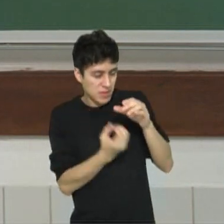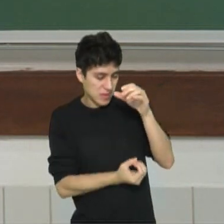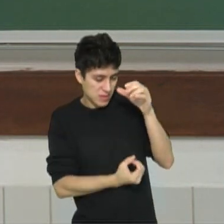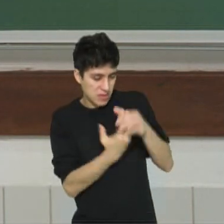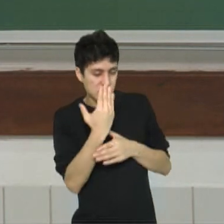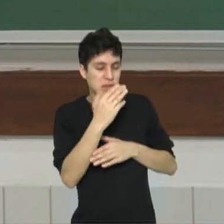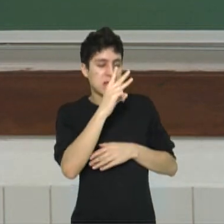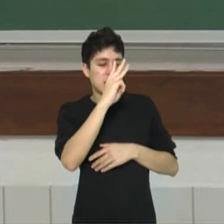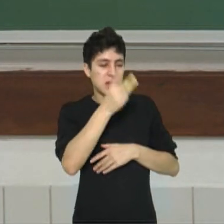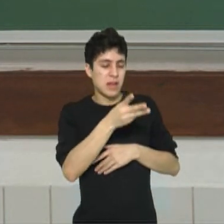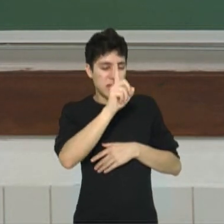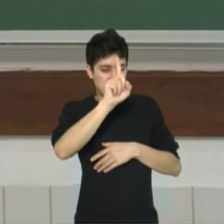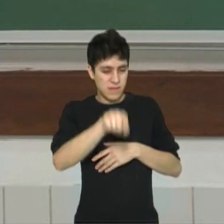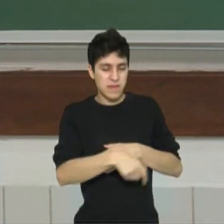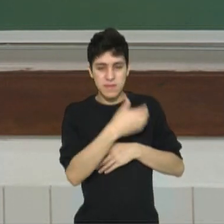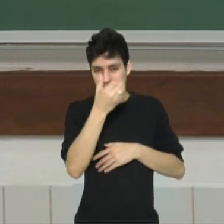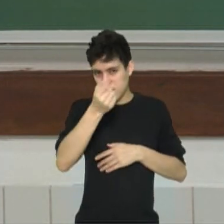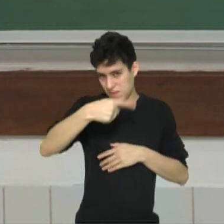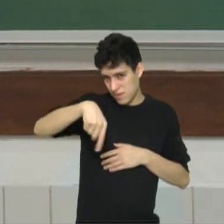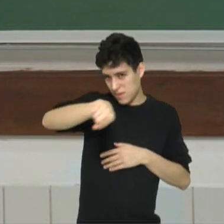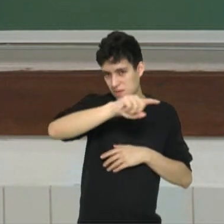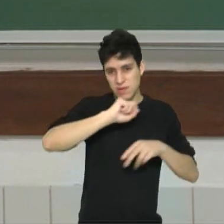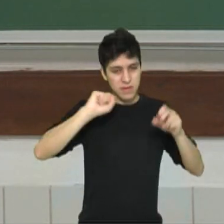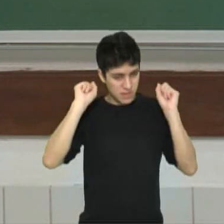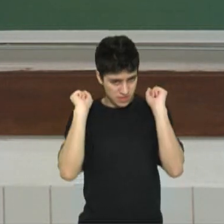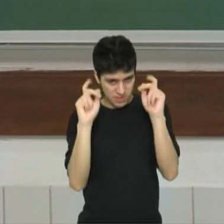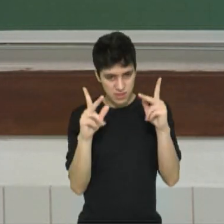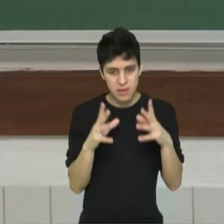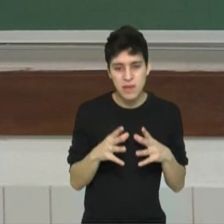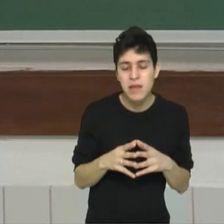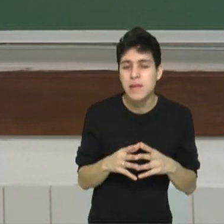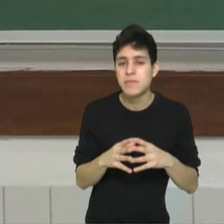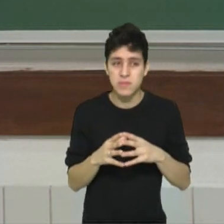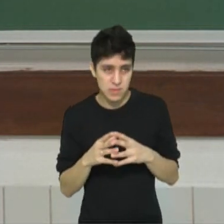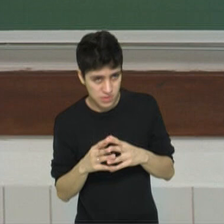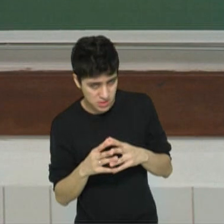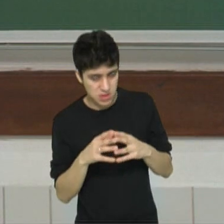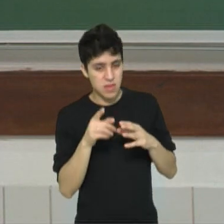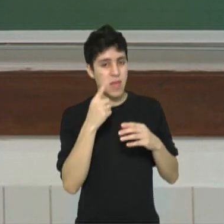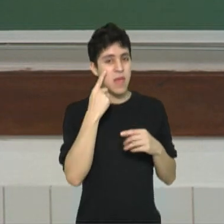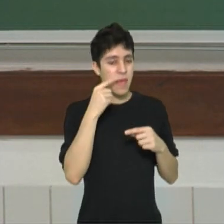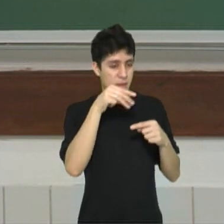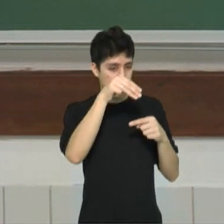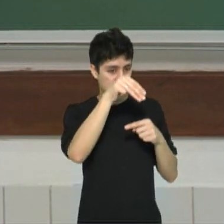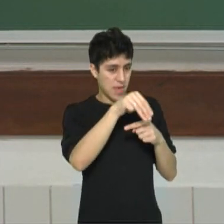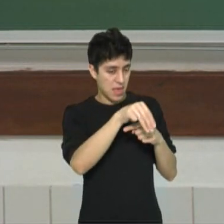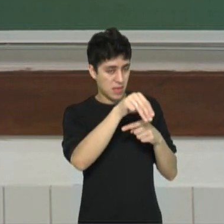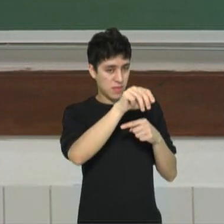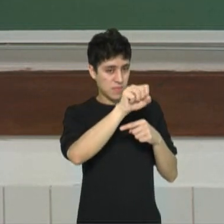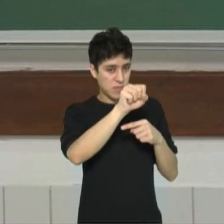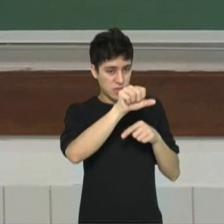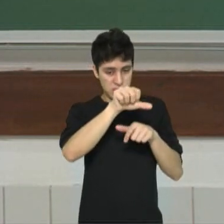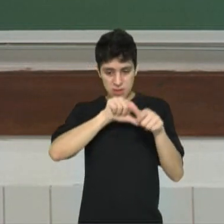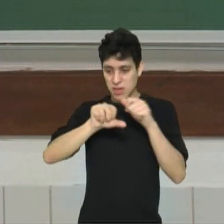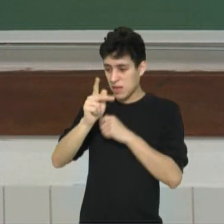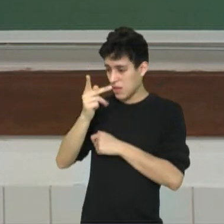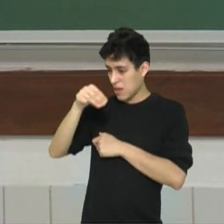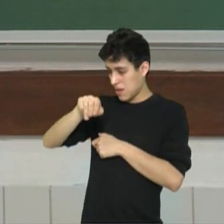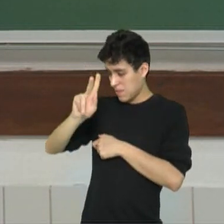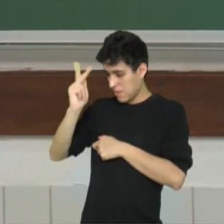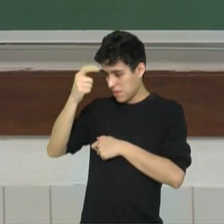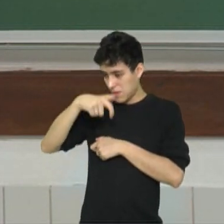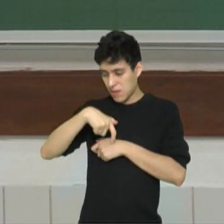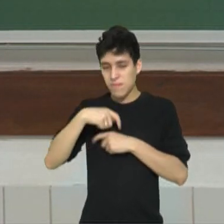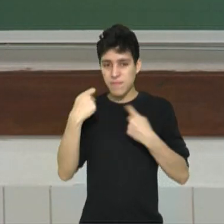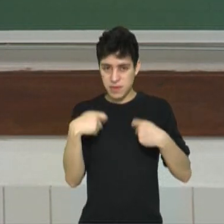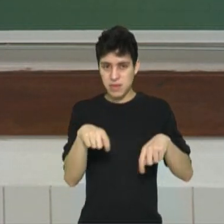esse 3,6 aqui para vocês, tá? Então, lembrando, de metros por segundo para quilômetros por hora, vocês